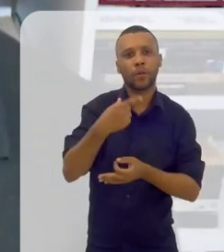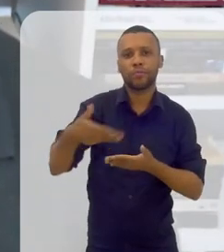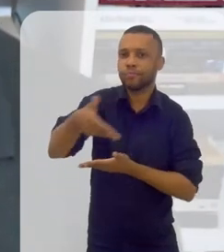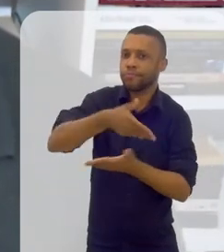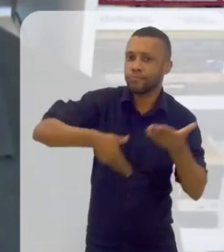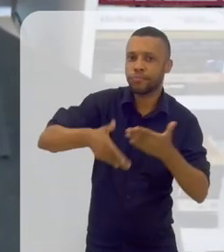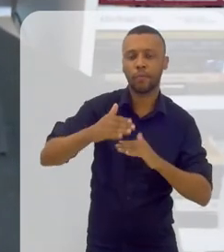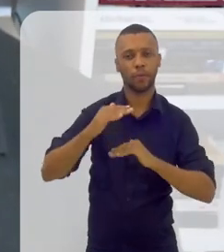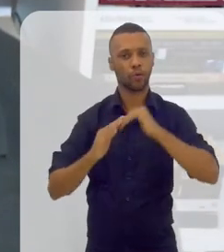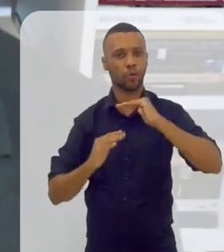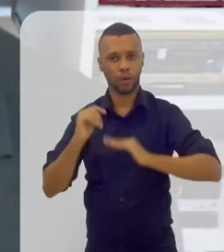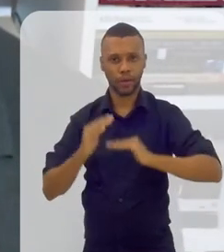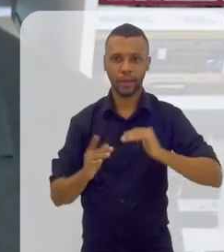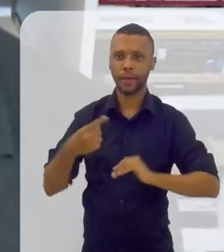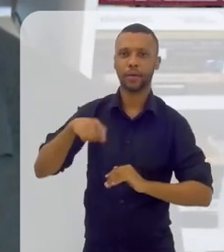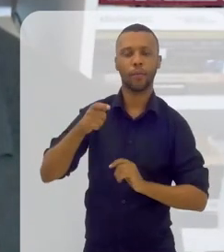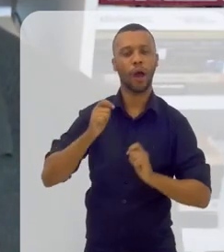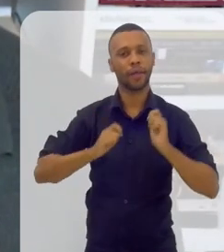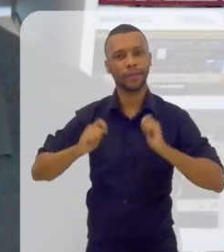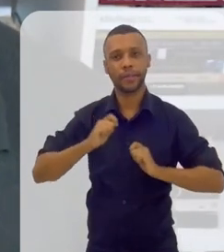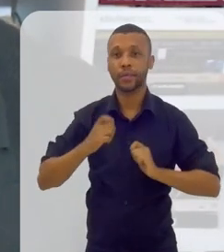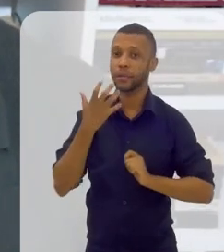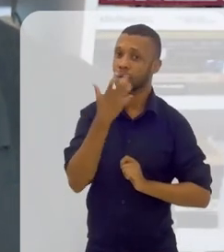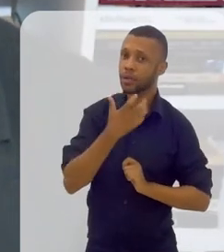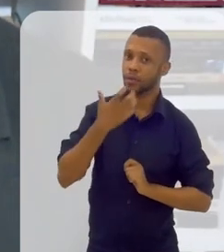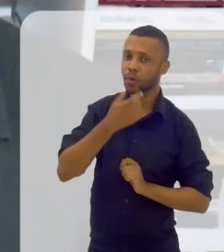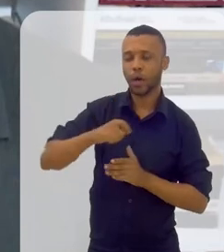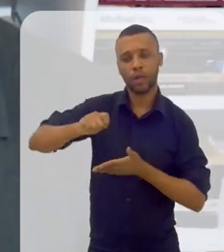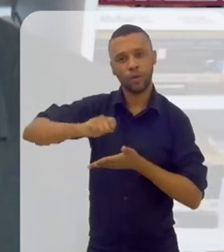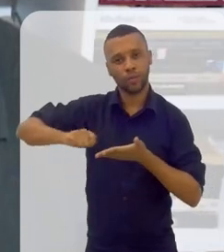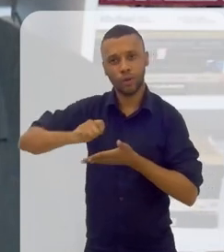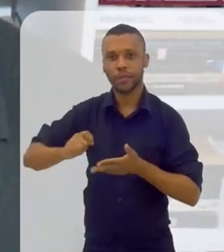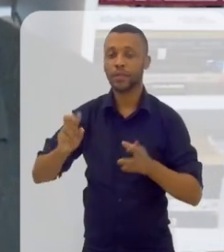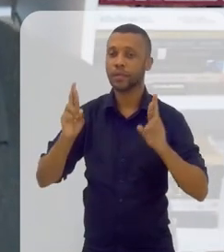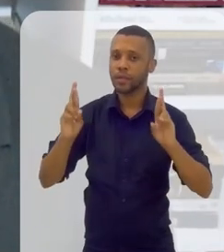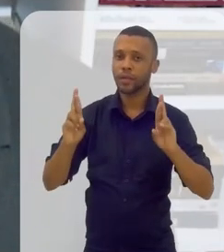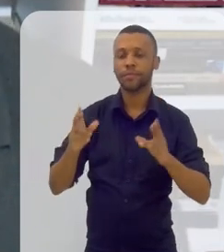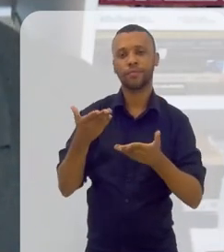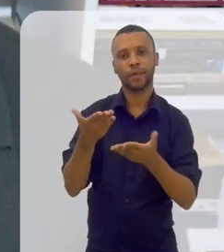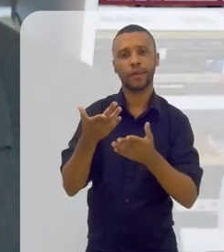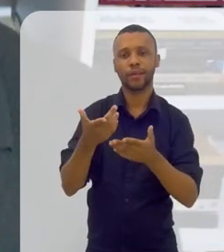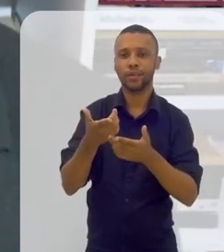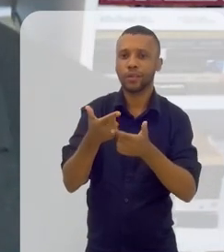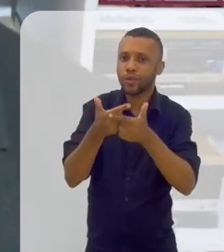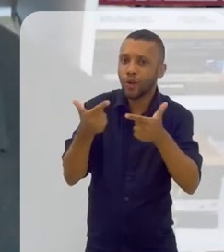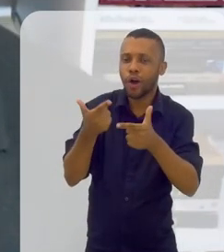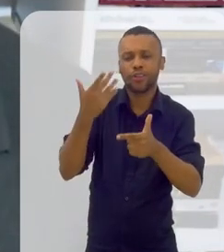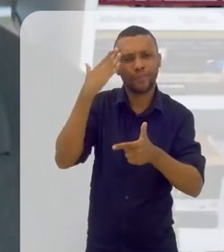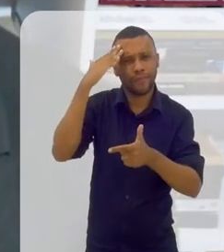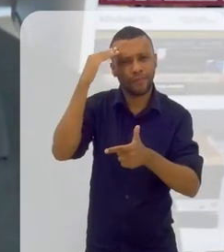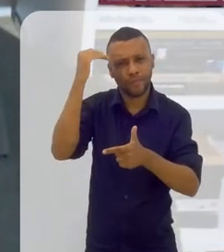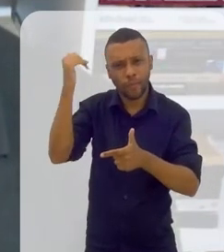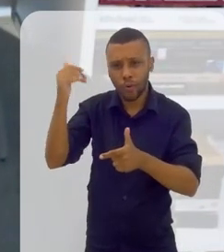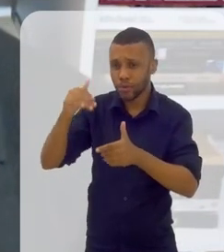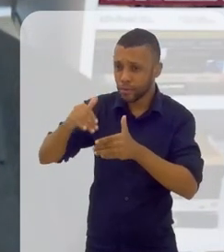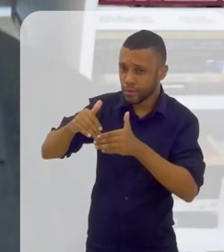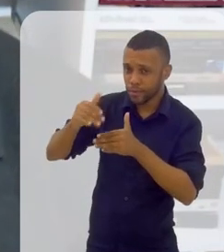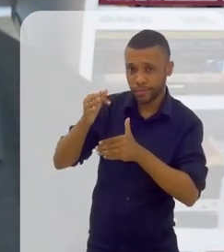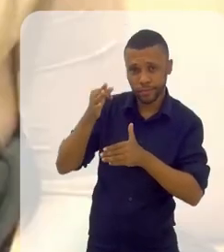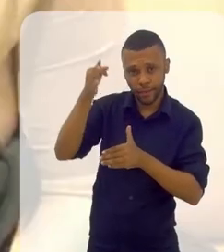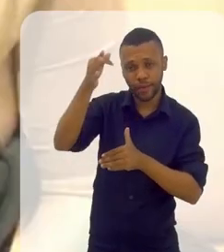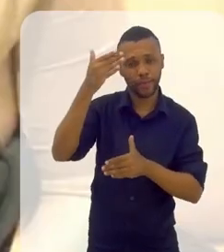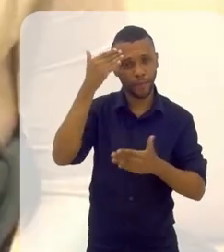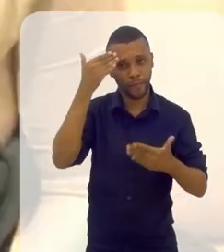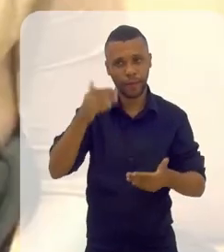sua carreira como atriz, cantora e compositora, e desejamos para você todo o sucesso daqui para frente.